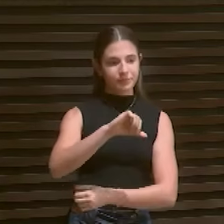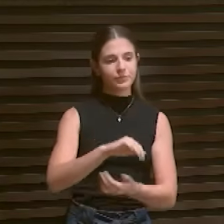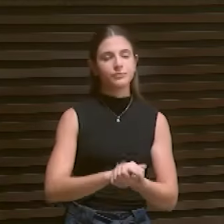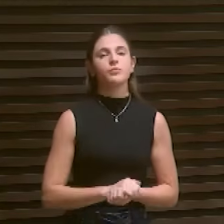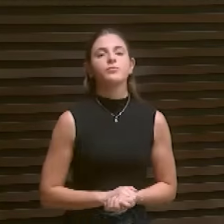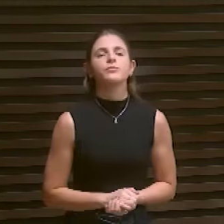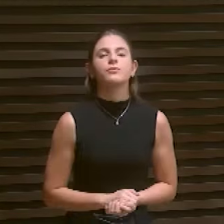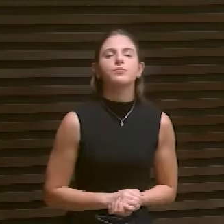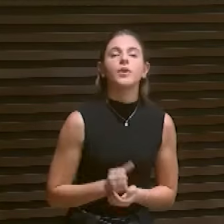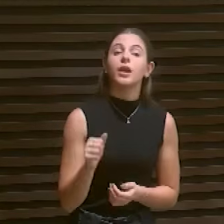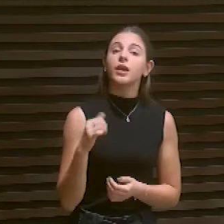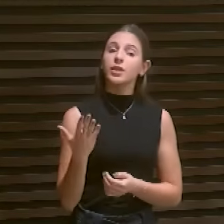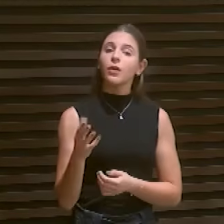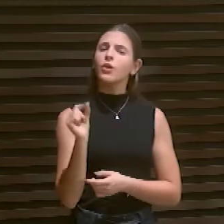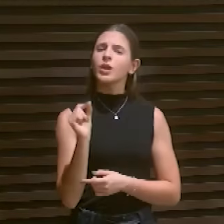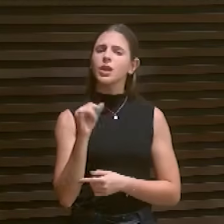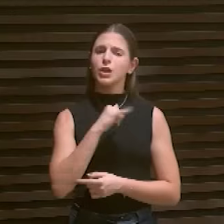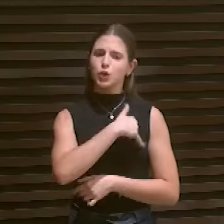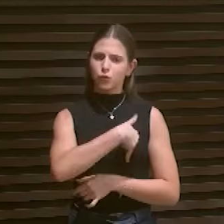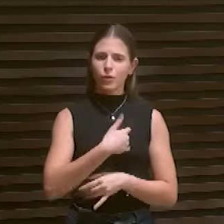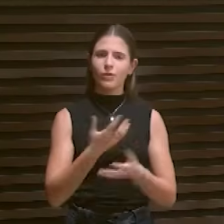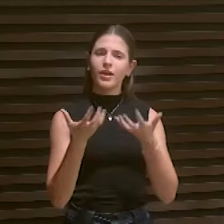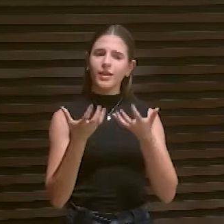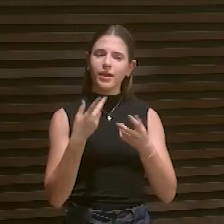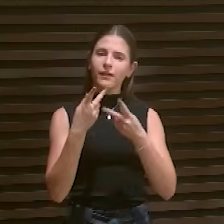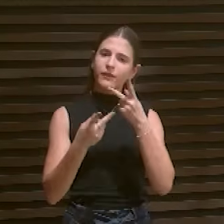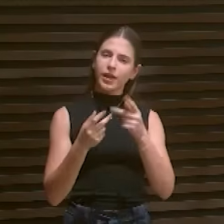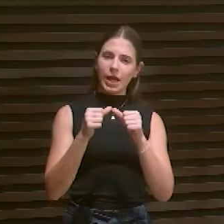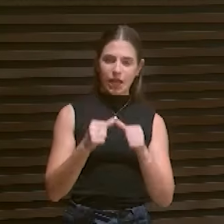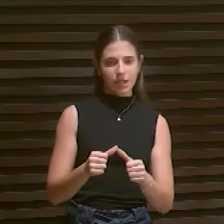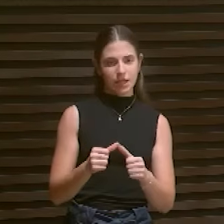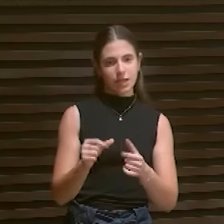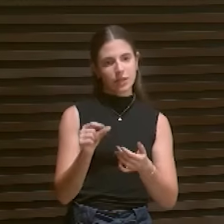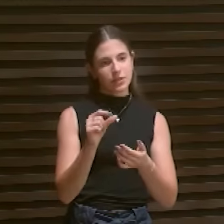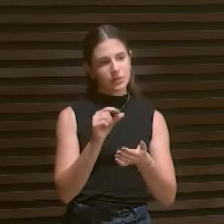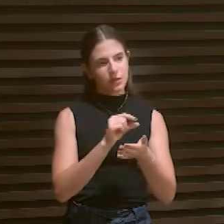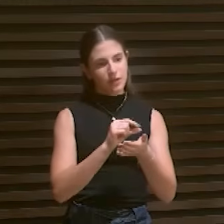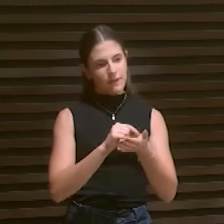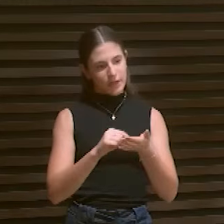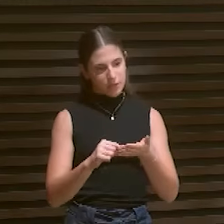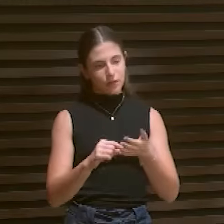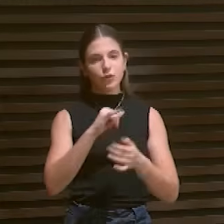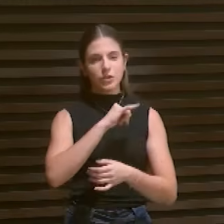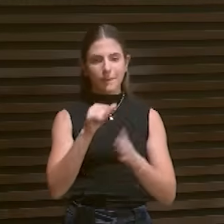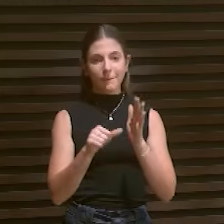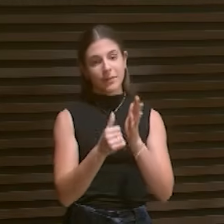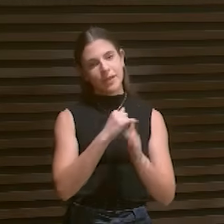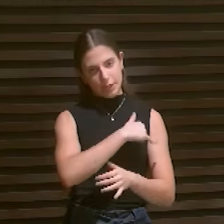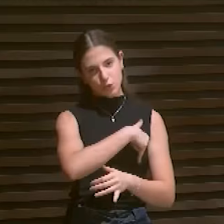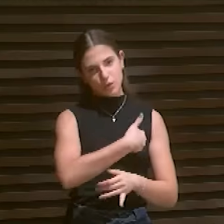Então, o que João quer dizer nesta passagem de 1 João capítulo 2, versículos